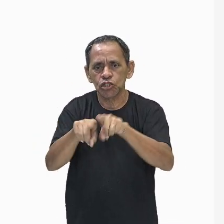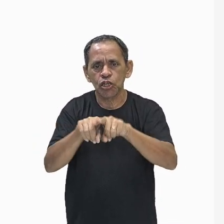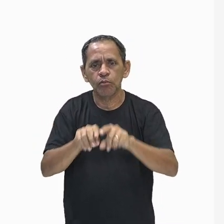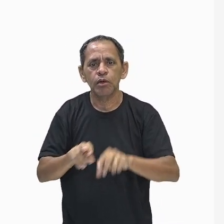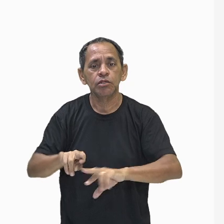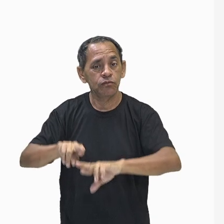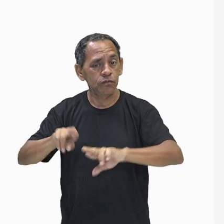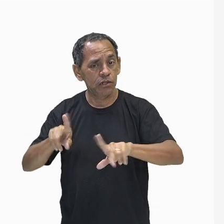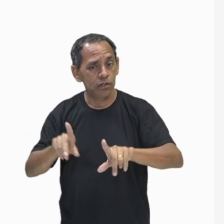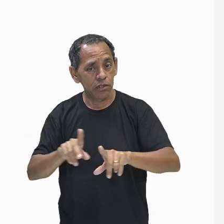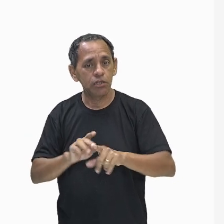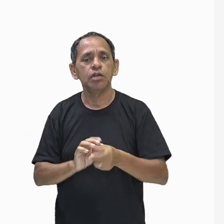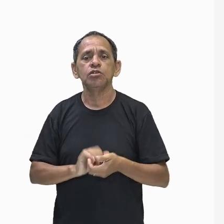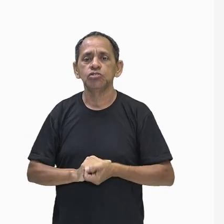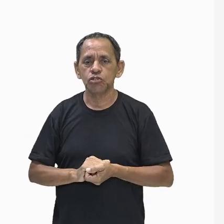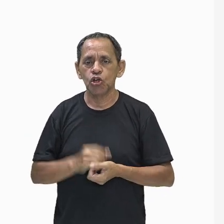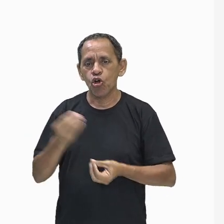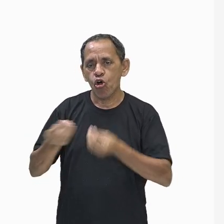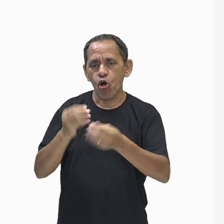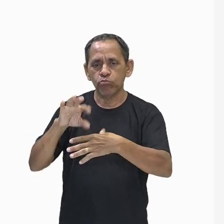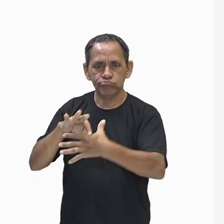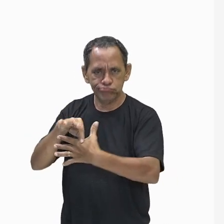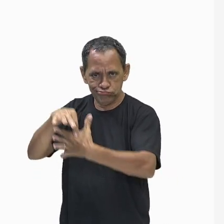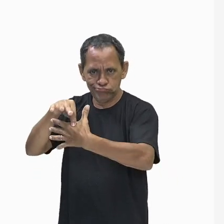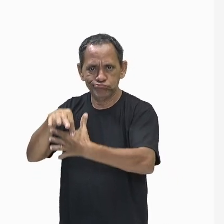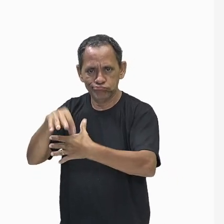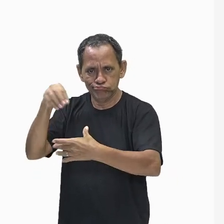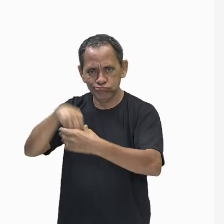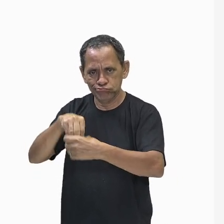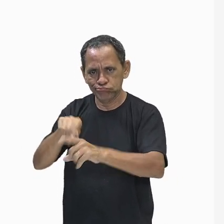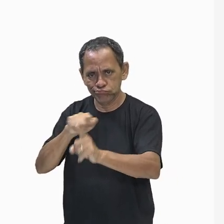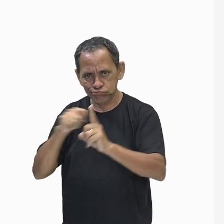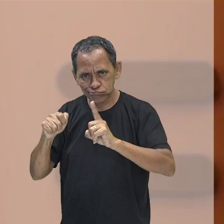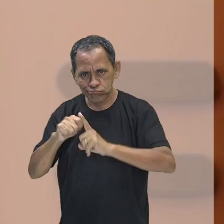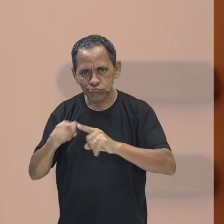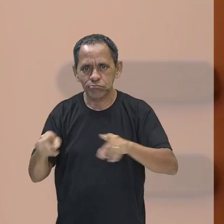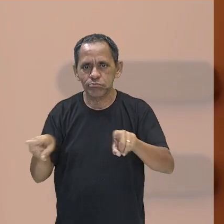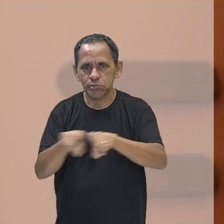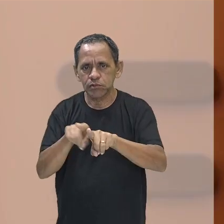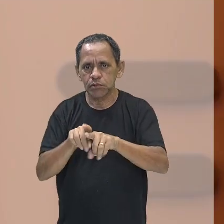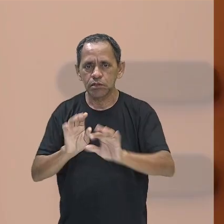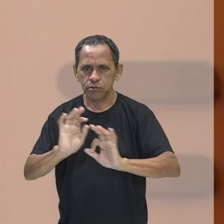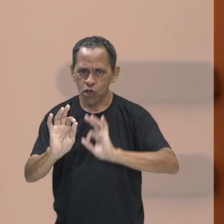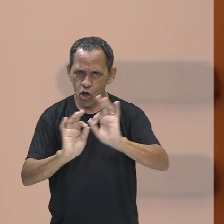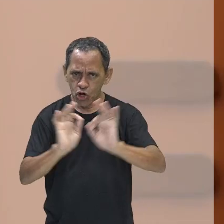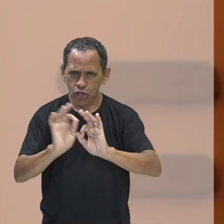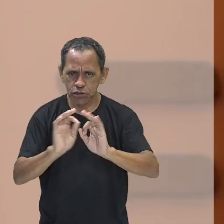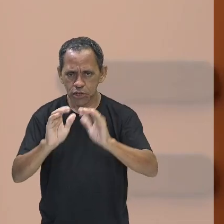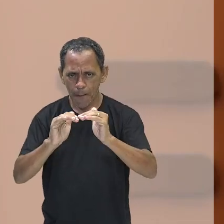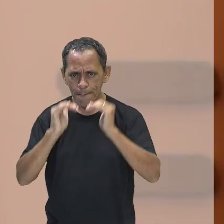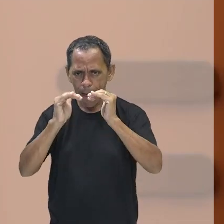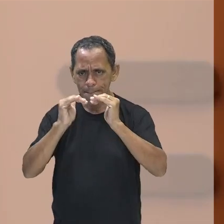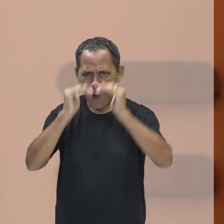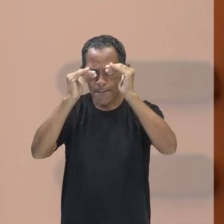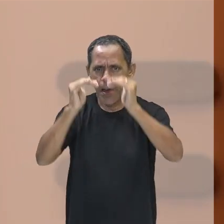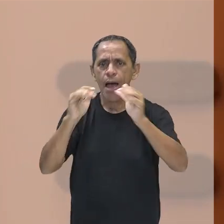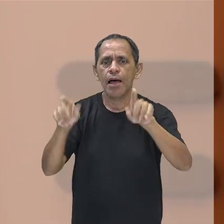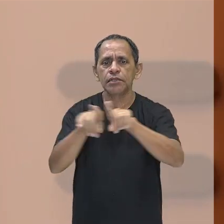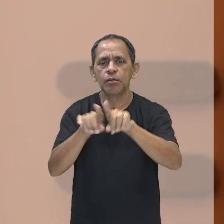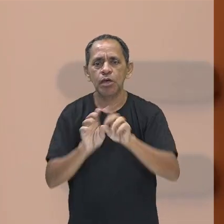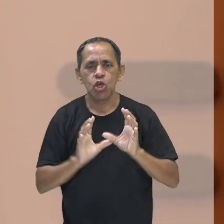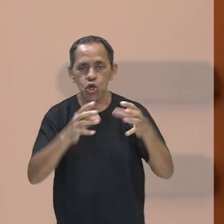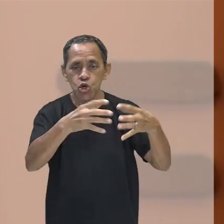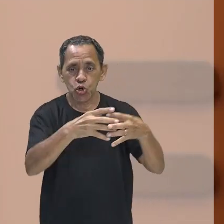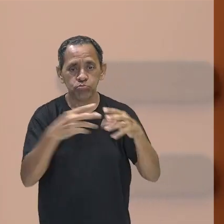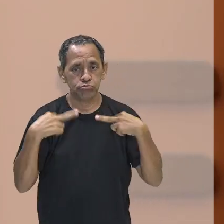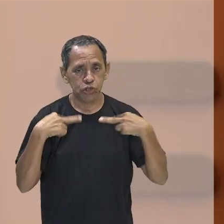comunidade. Ou seja, ali a gente já está vendo que a partir do momento que eles começam a se organizar, se hierarquizar, a gente vê que grupos